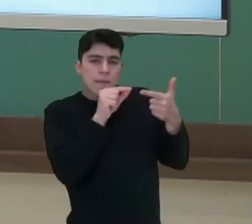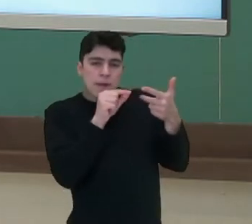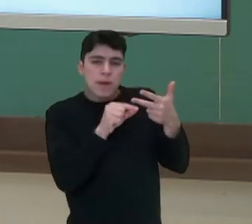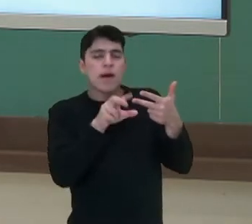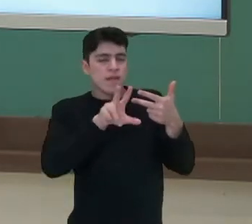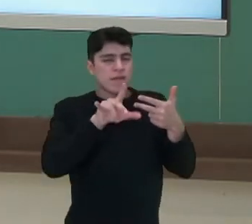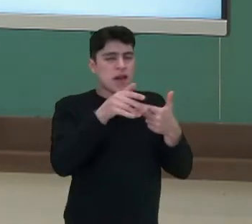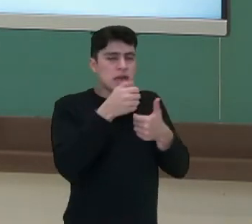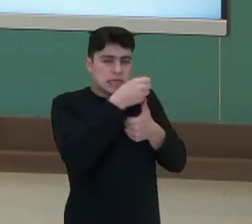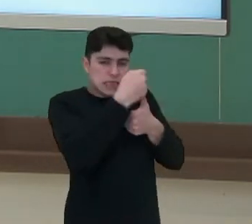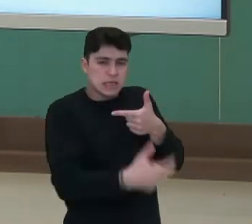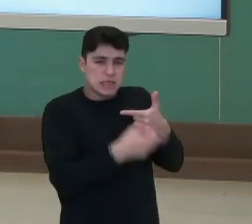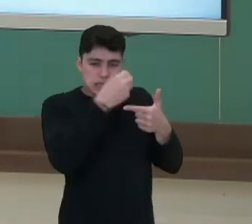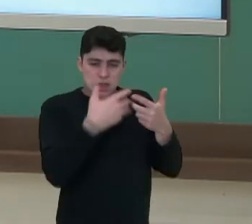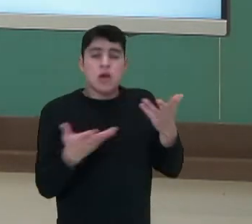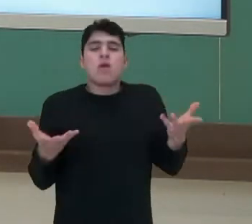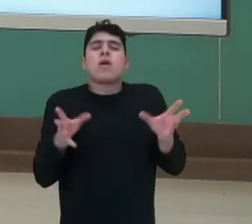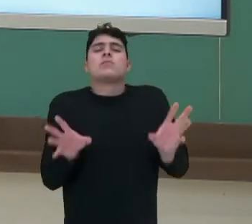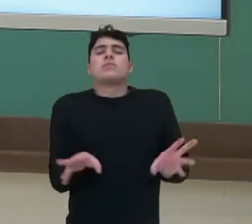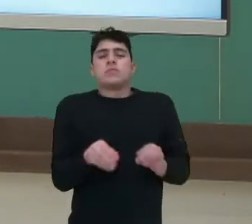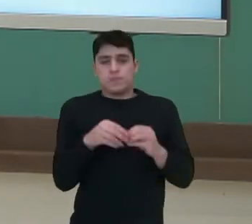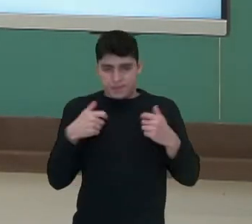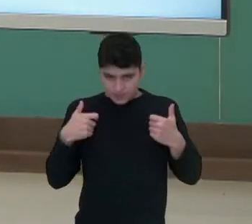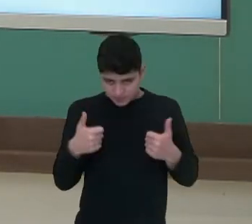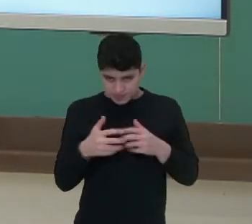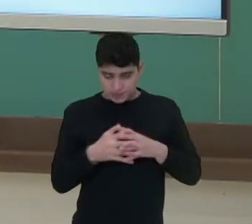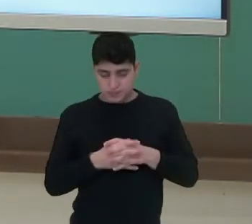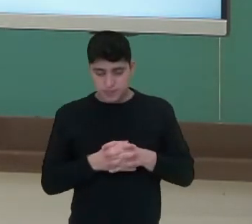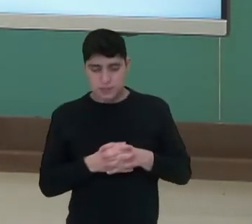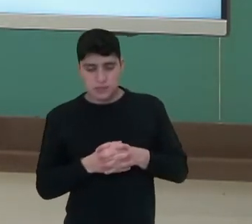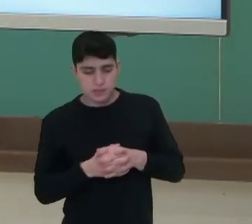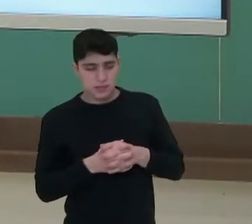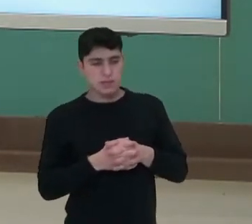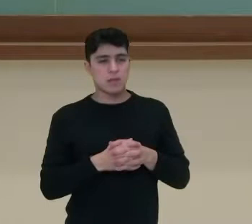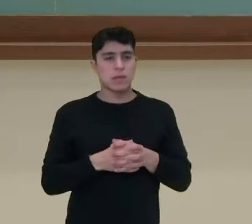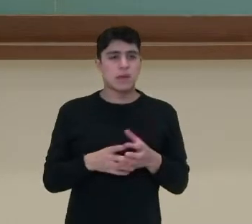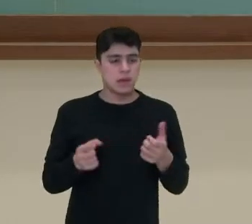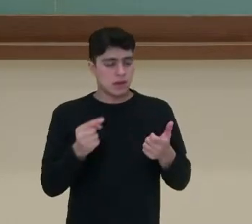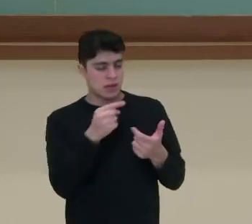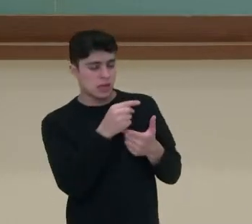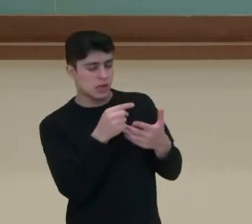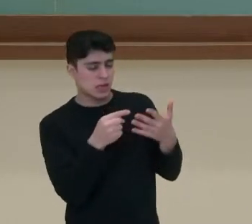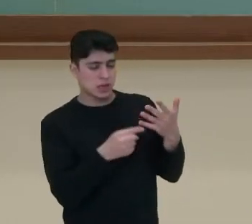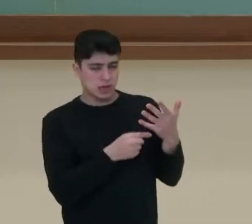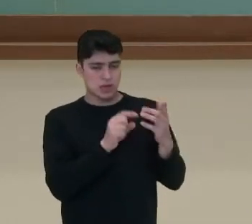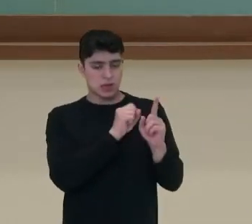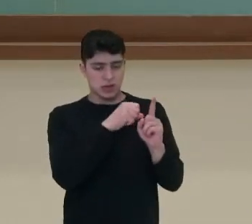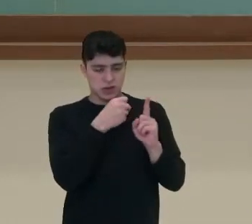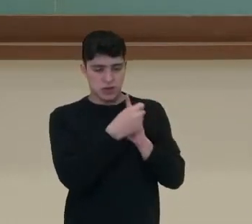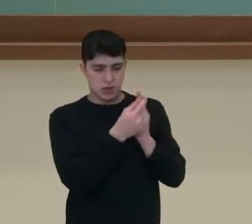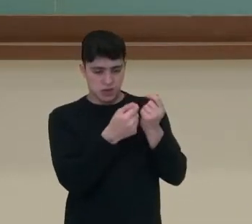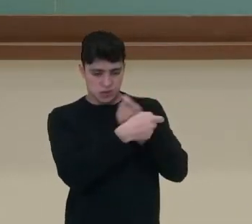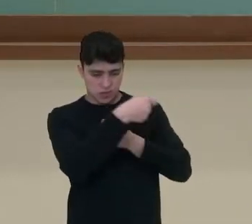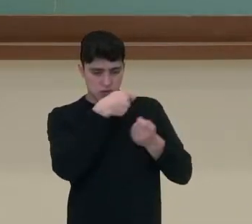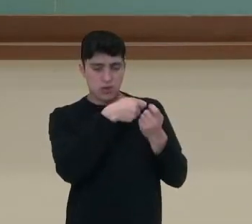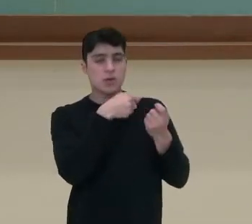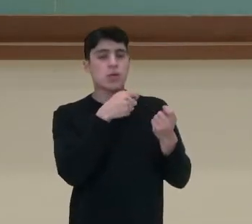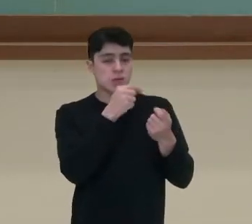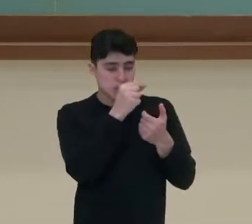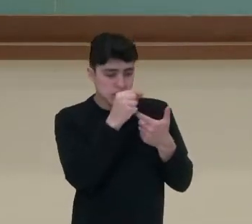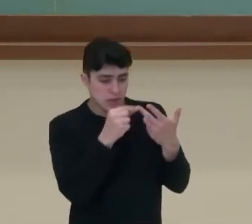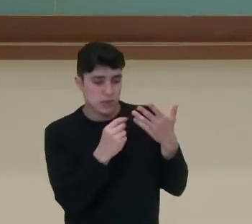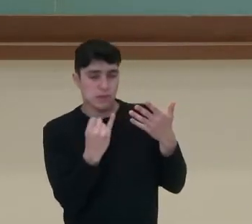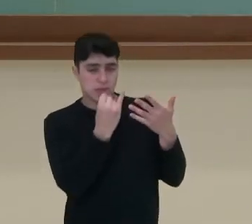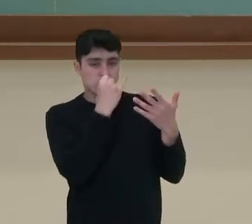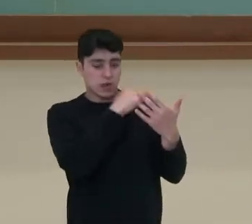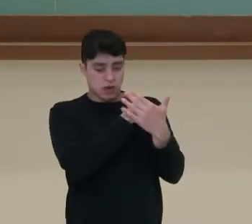então. Então vamos ver aqui, ó, os índices socioeconômicos, né? Eles são muito importantes para o desenvolvimento dos países, para poder então analisar como que